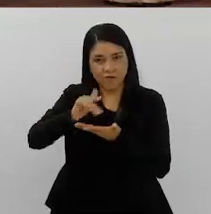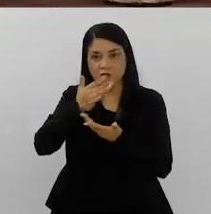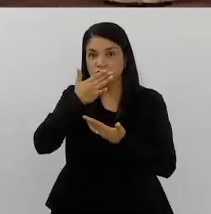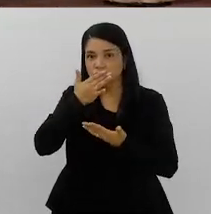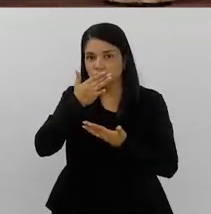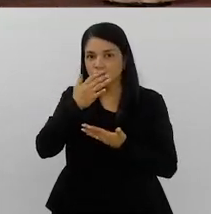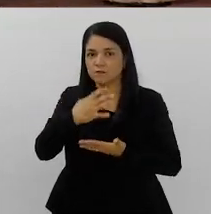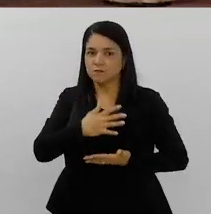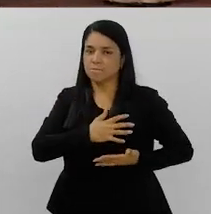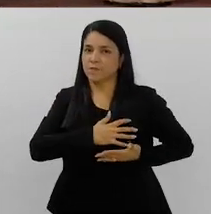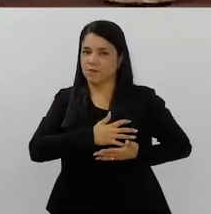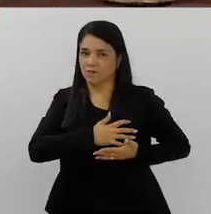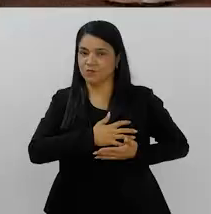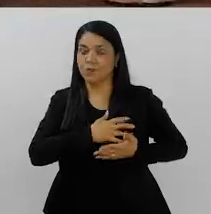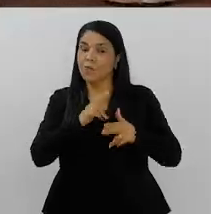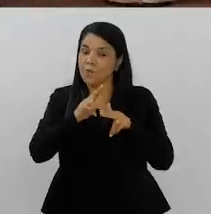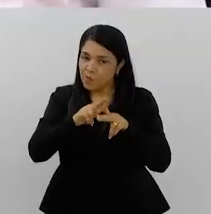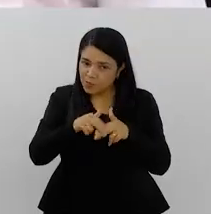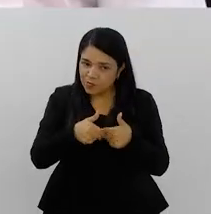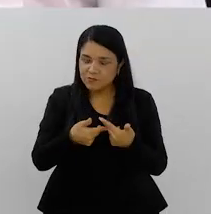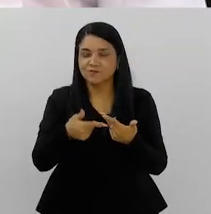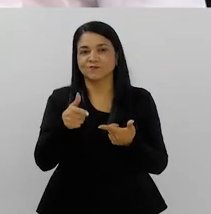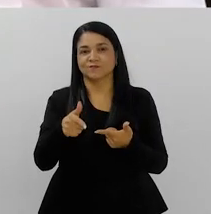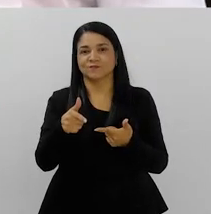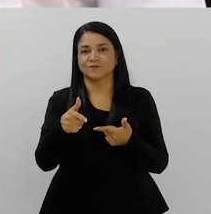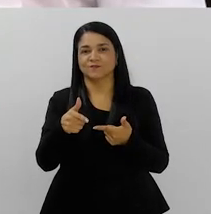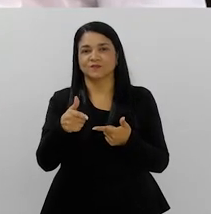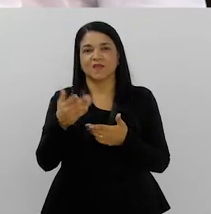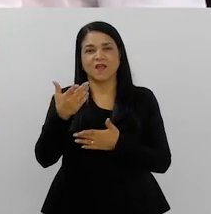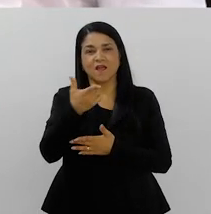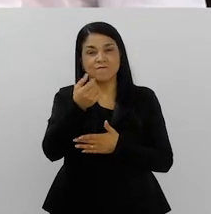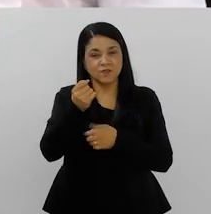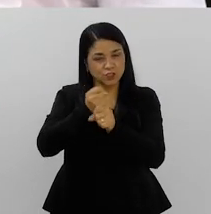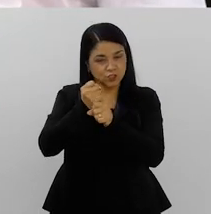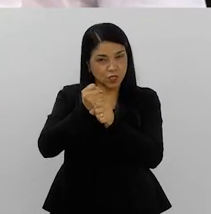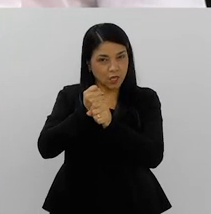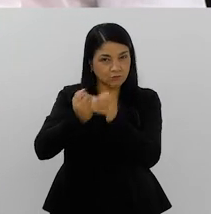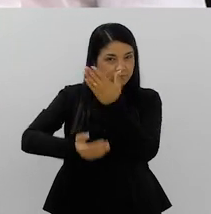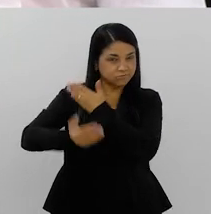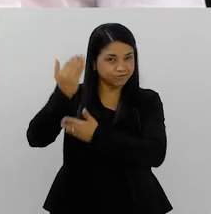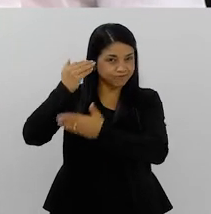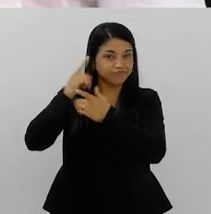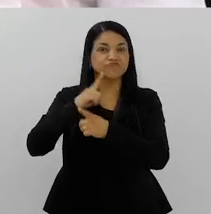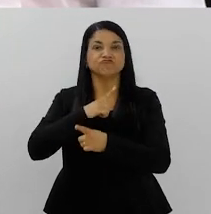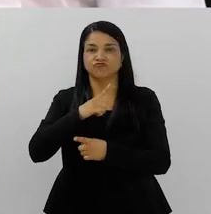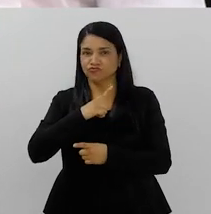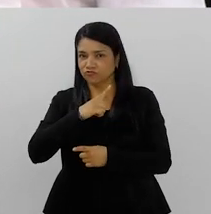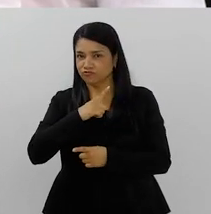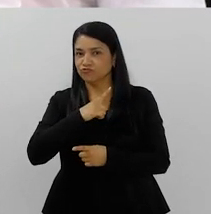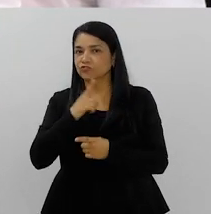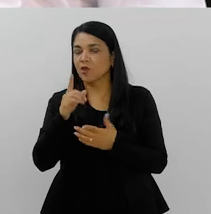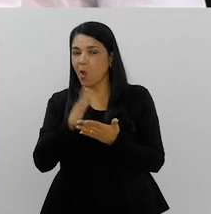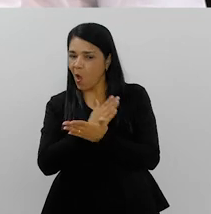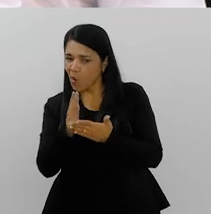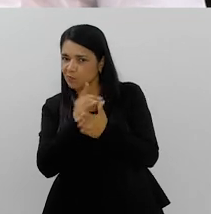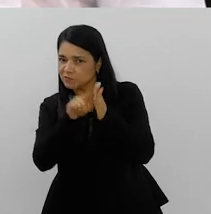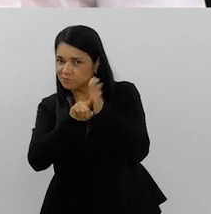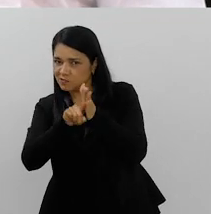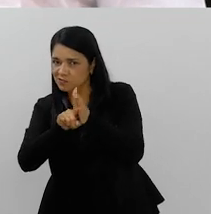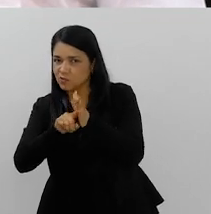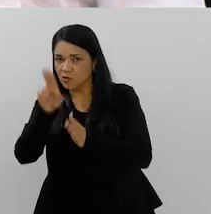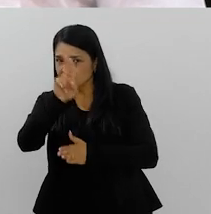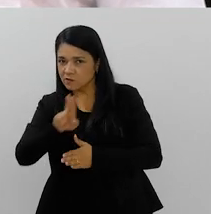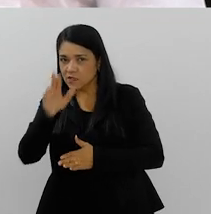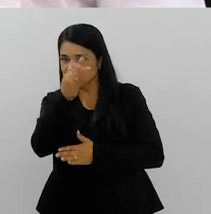e cor por causa desta questão porque lá atrás há 20 anos já tinha algumas